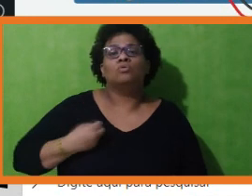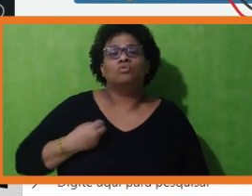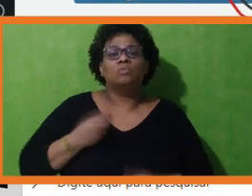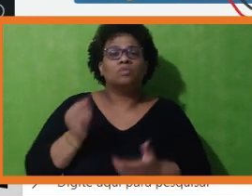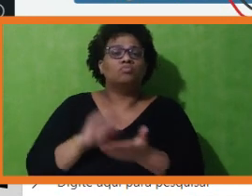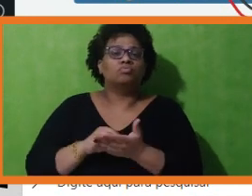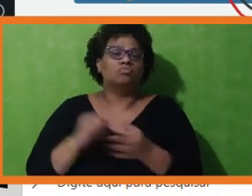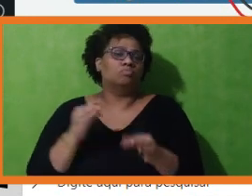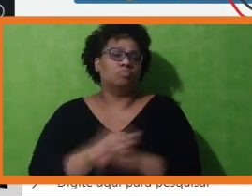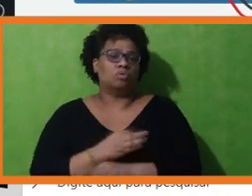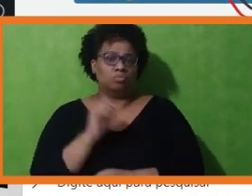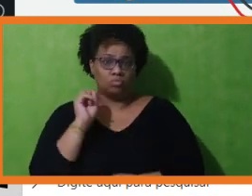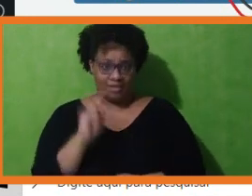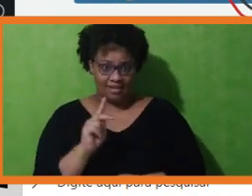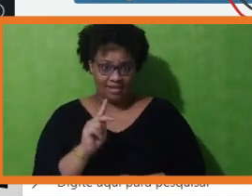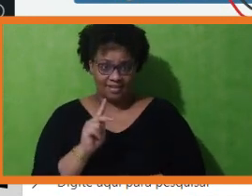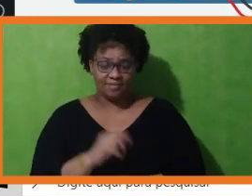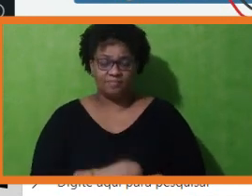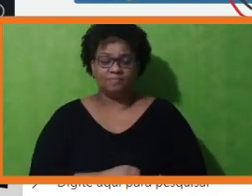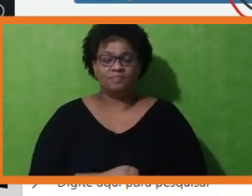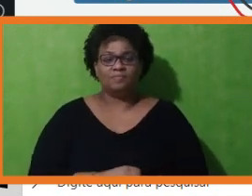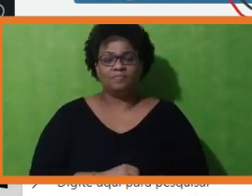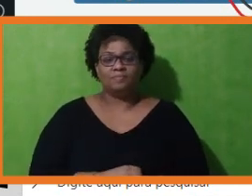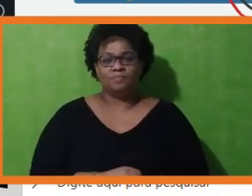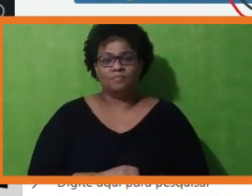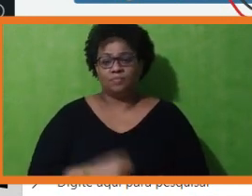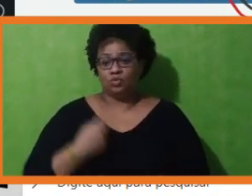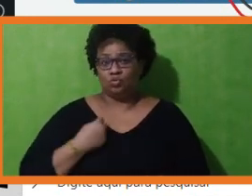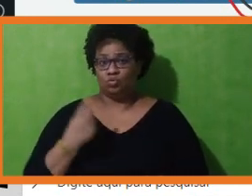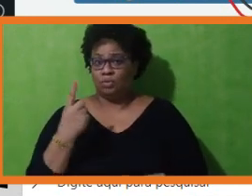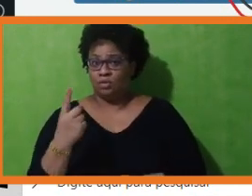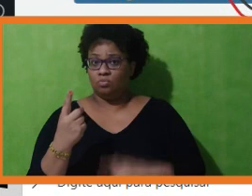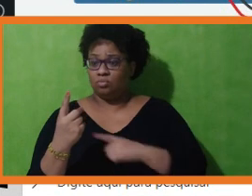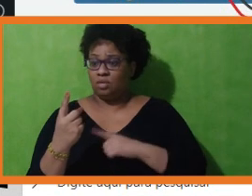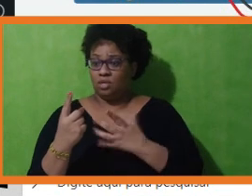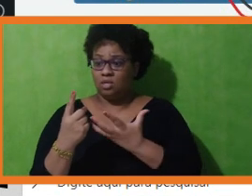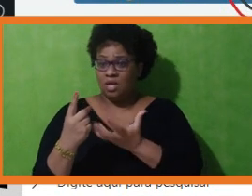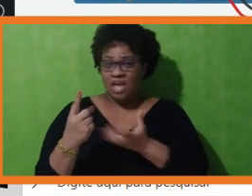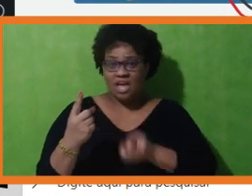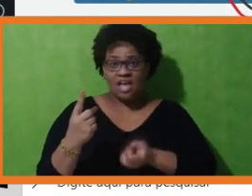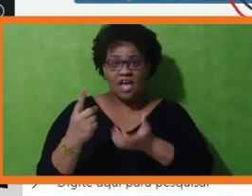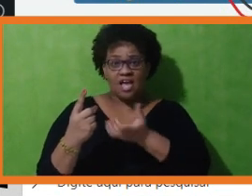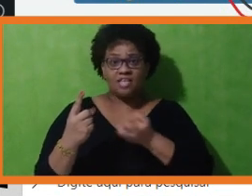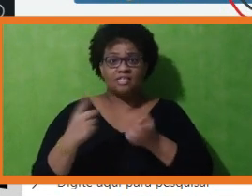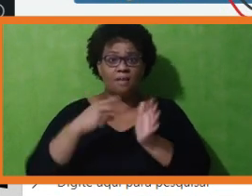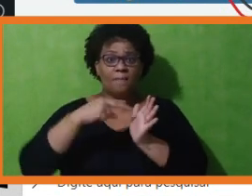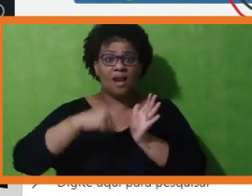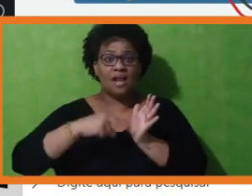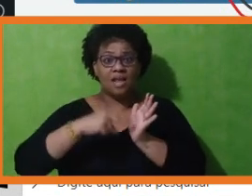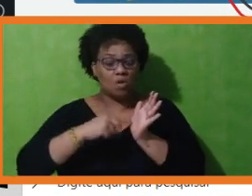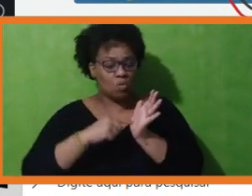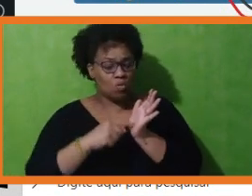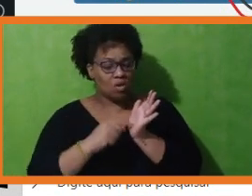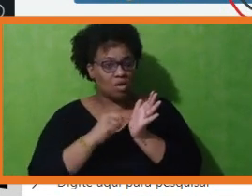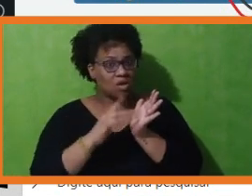já dizer qual valor eu quero que ela receba, certo? Então eu quero que leitura botão 1 receba, estou declarando ela e já dizendo que